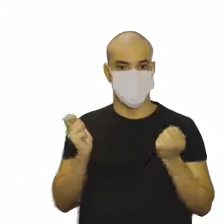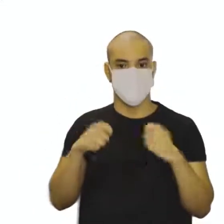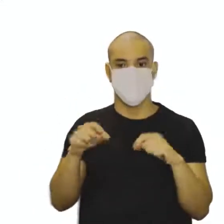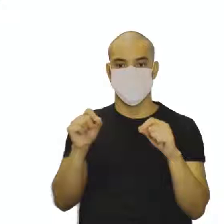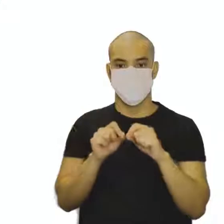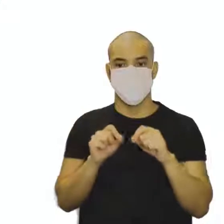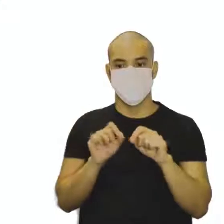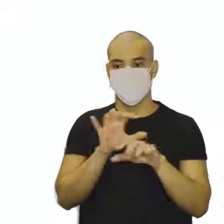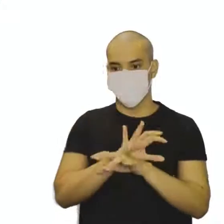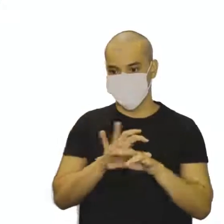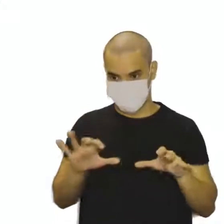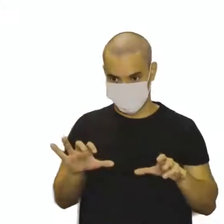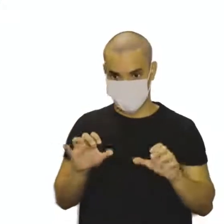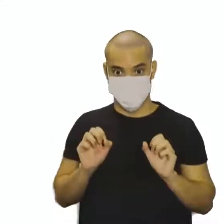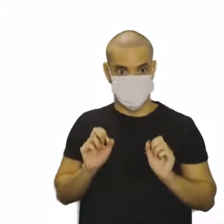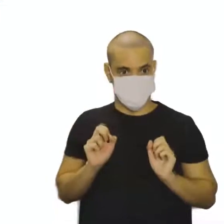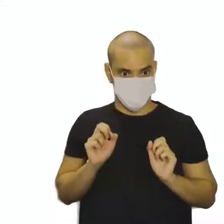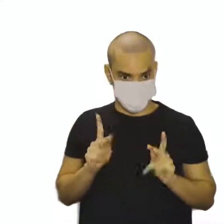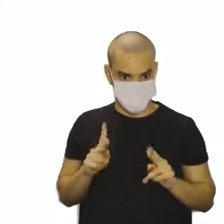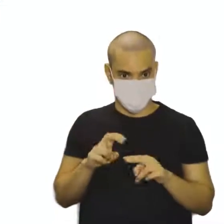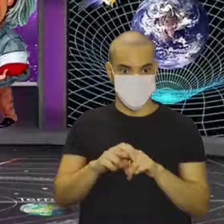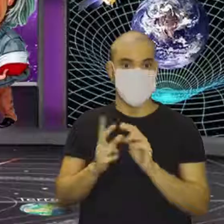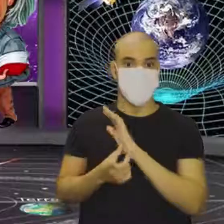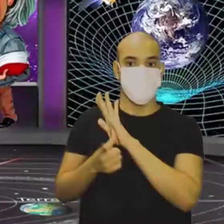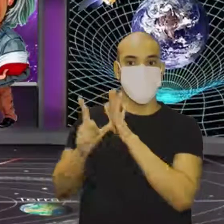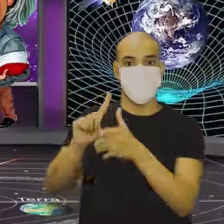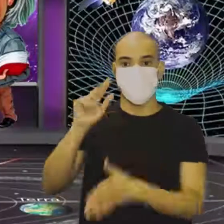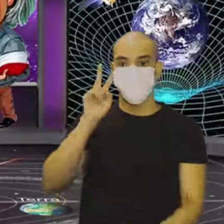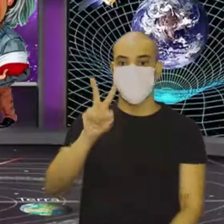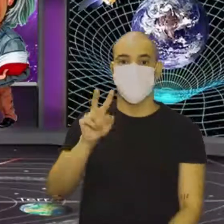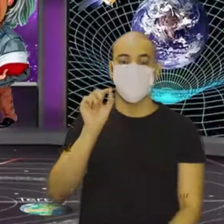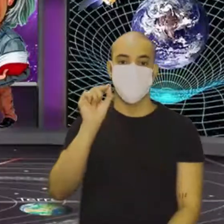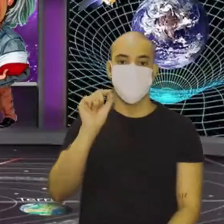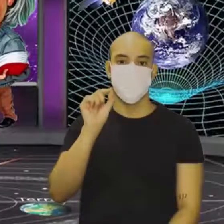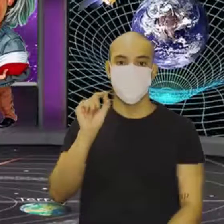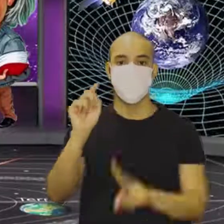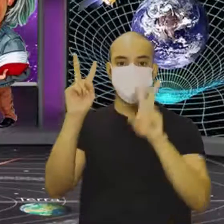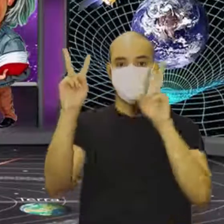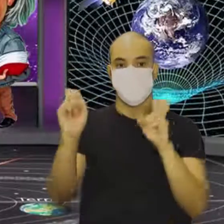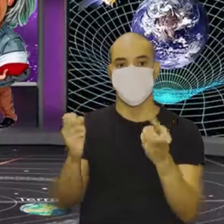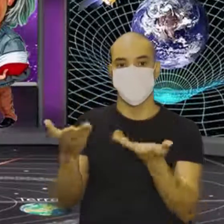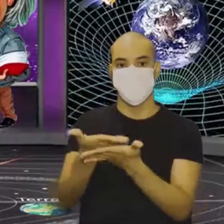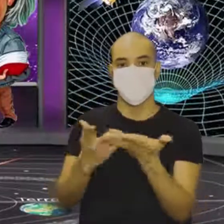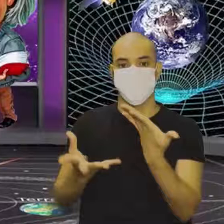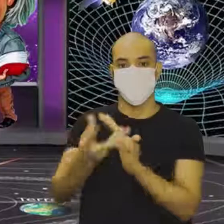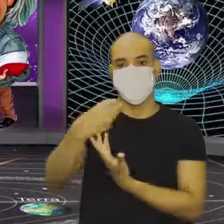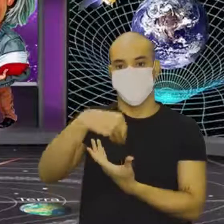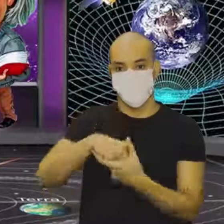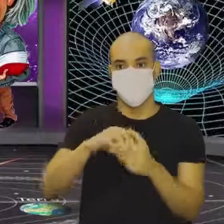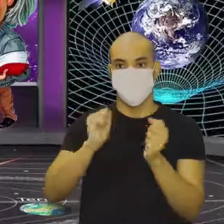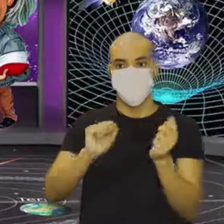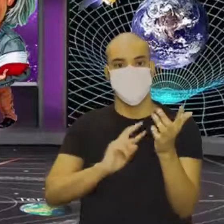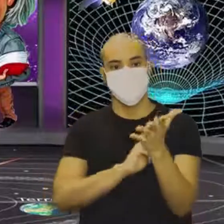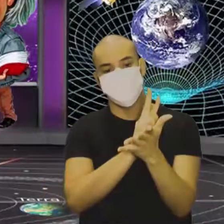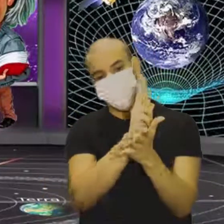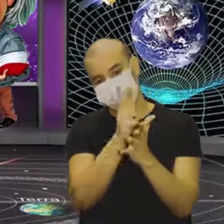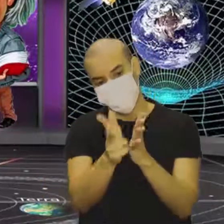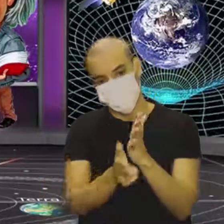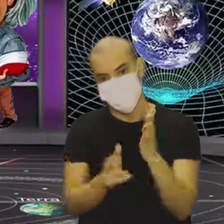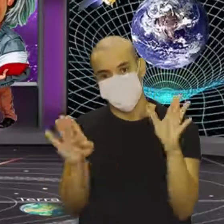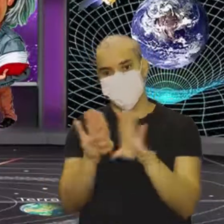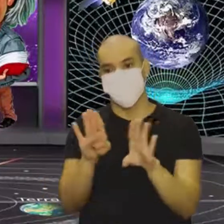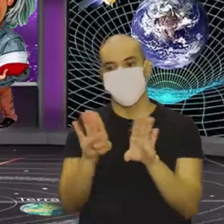isso daí, ok? Então, como a gente viu ali, em questão de aplicações, a gente pode aplicar em outras coisas